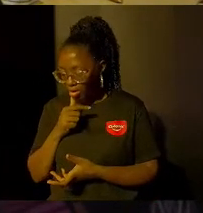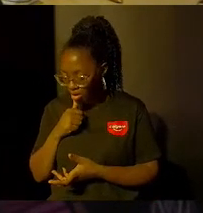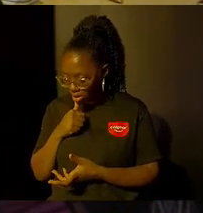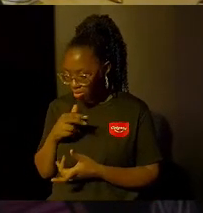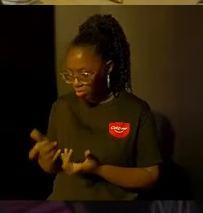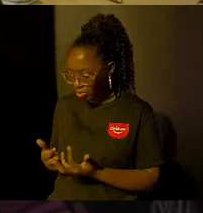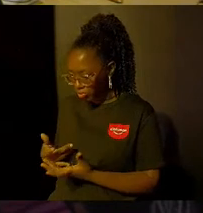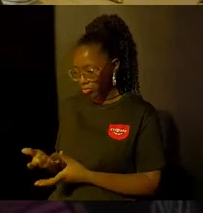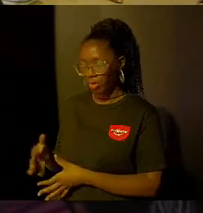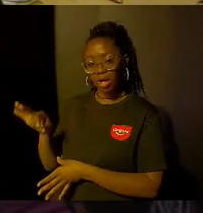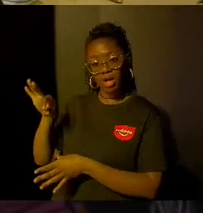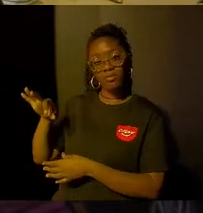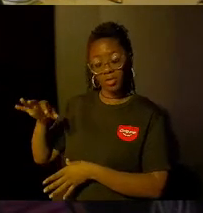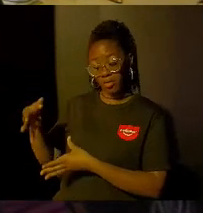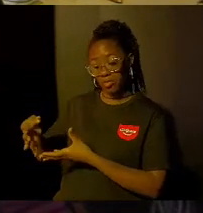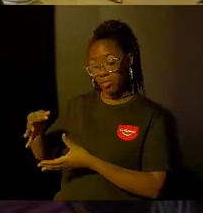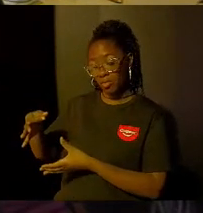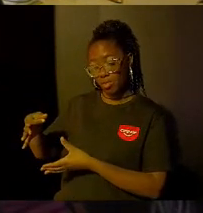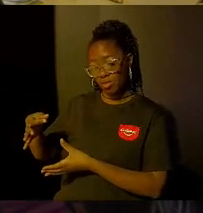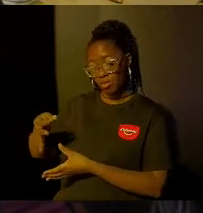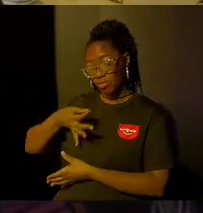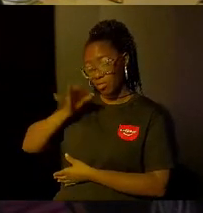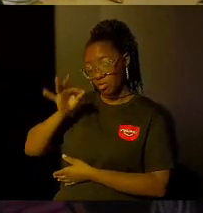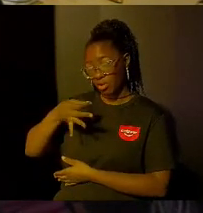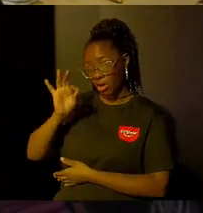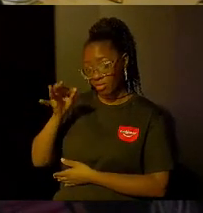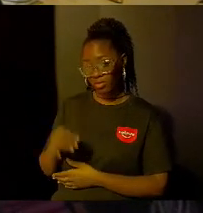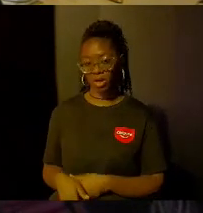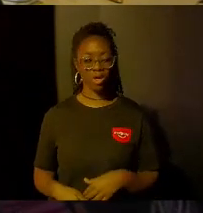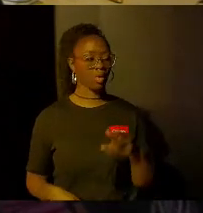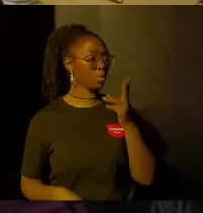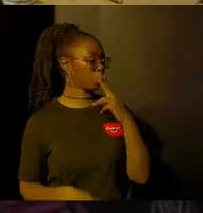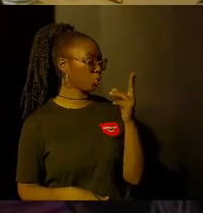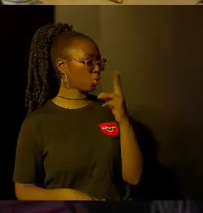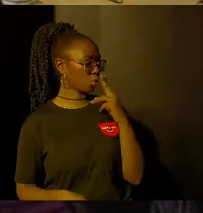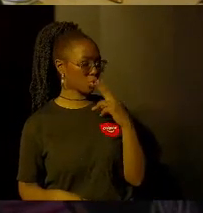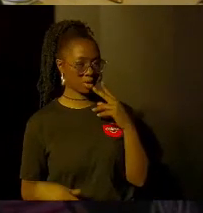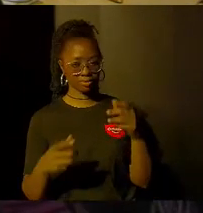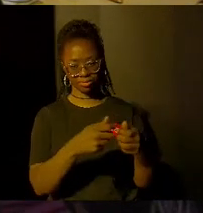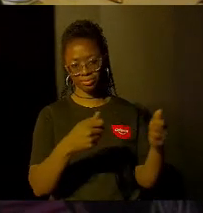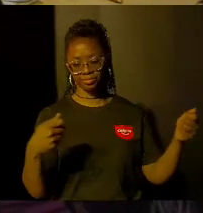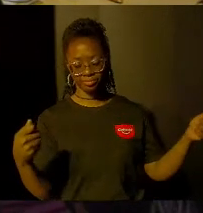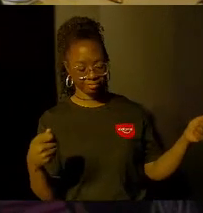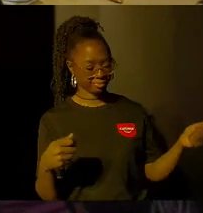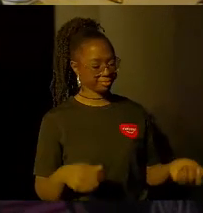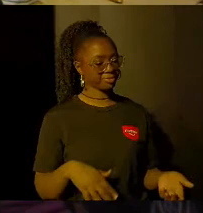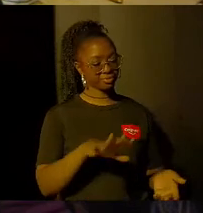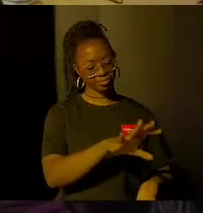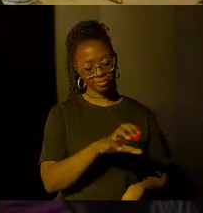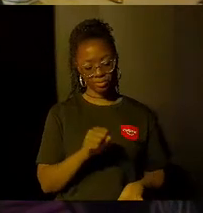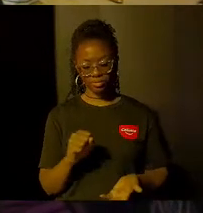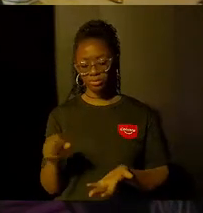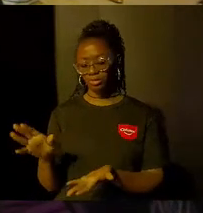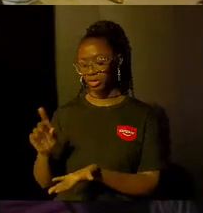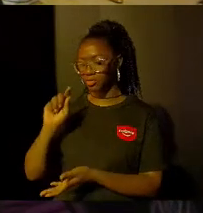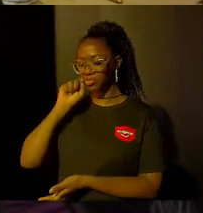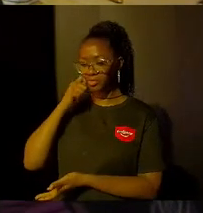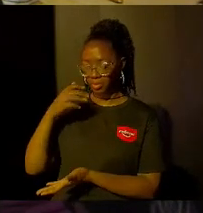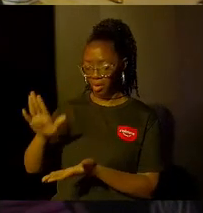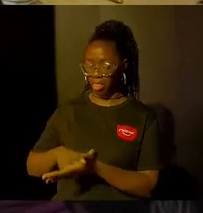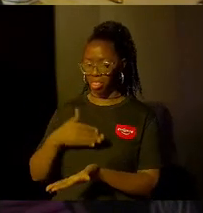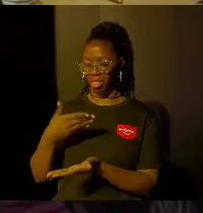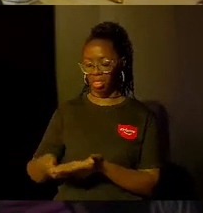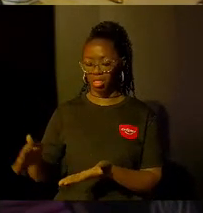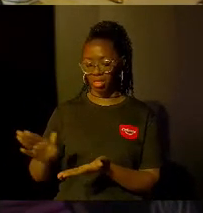primeiro cigarro do dia direto no fogão abrir e fechava a geladeira esquentava o pão dormido que besontava de manteiga mastigava